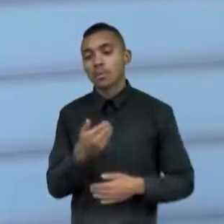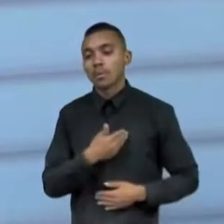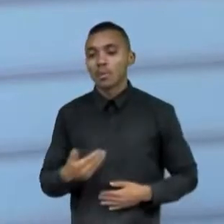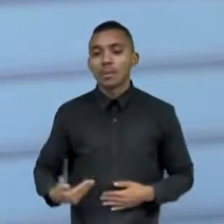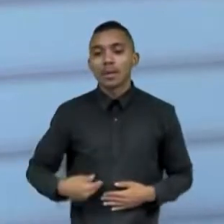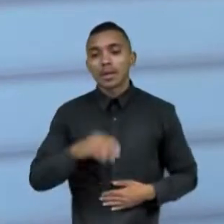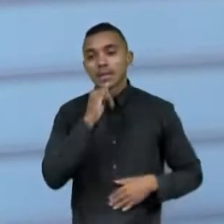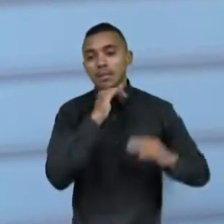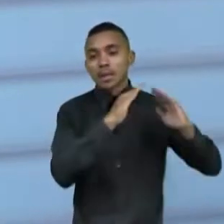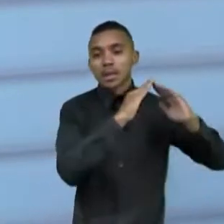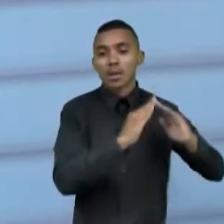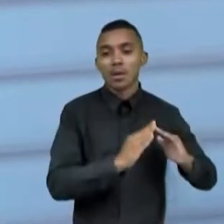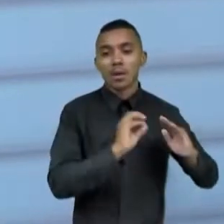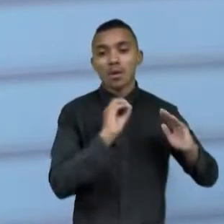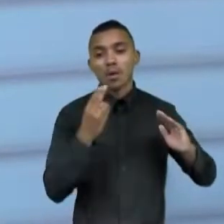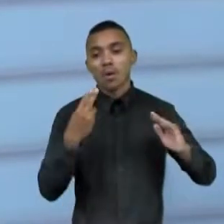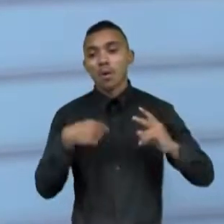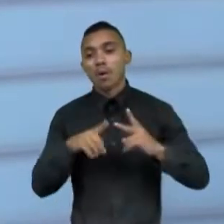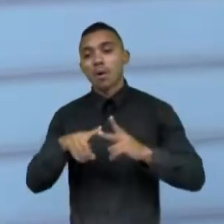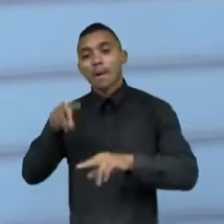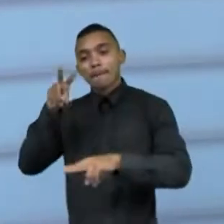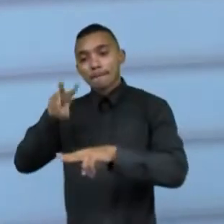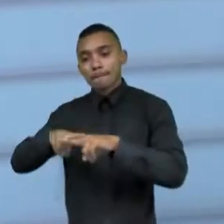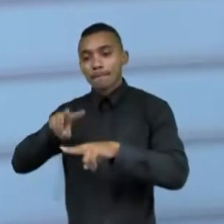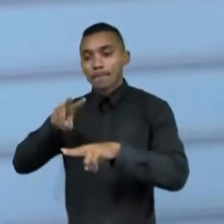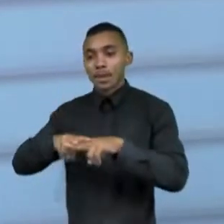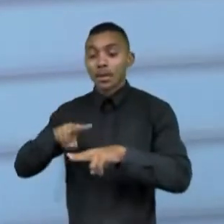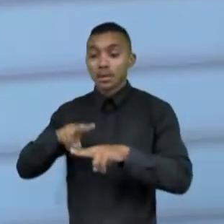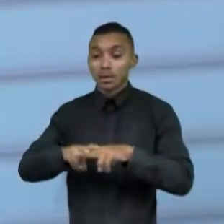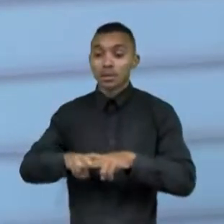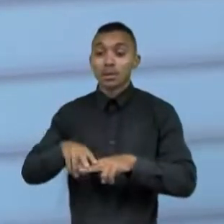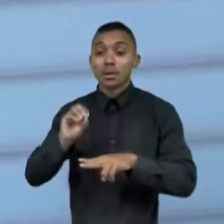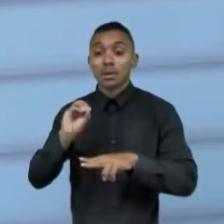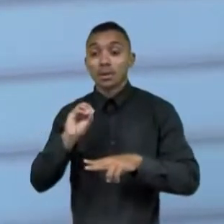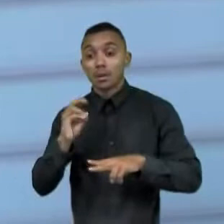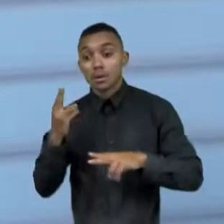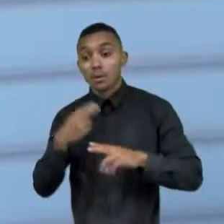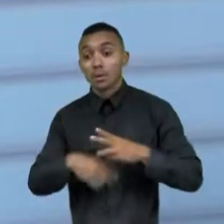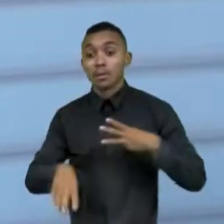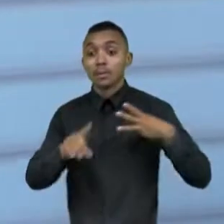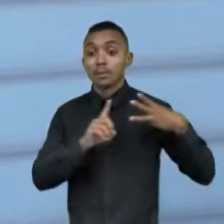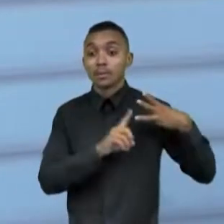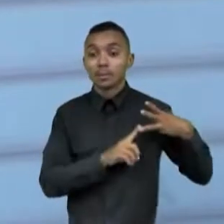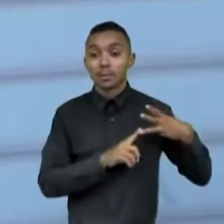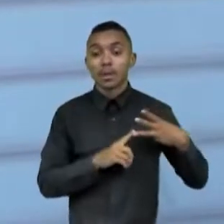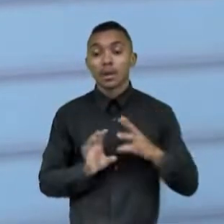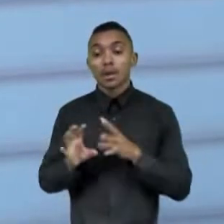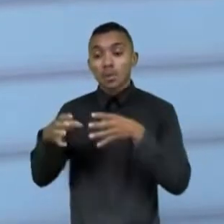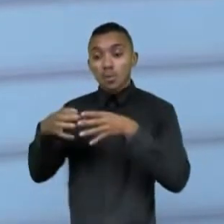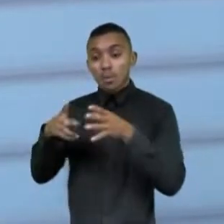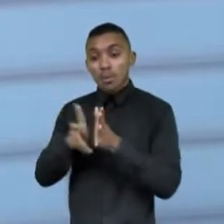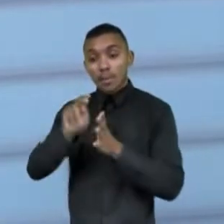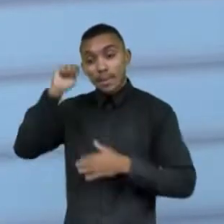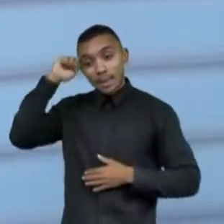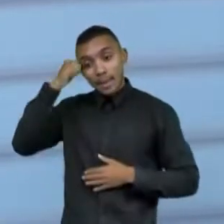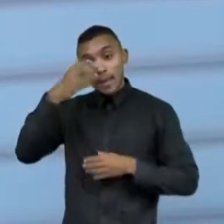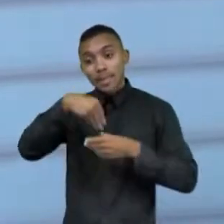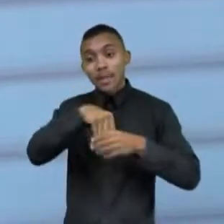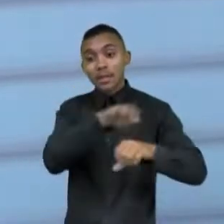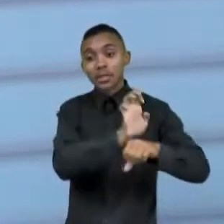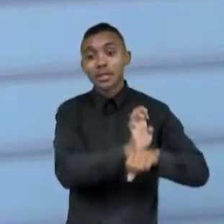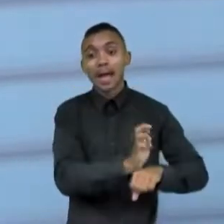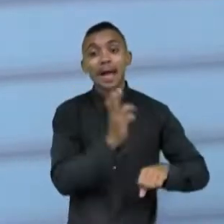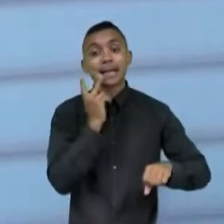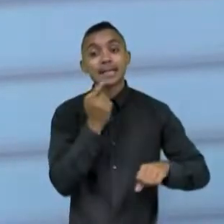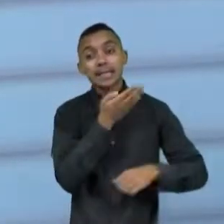ou do sistema penitenciário ou ainda da questão quilombola no Estado, esse tipo de assunto